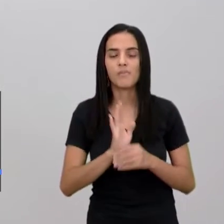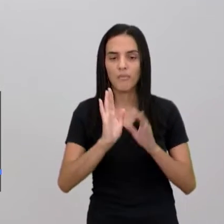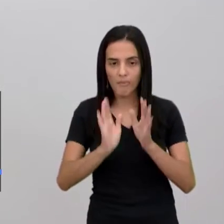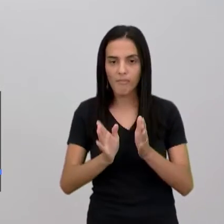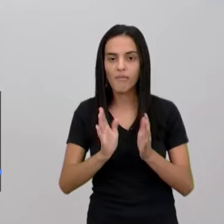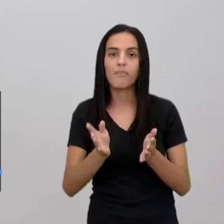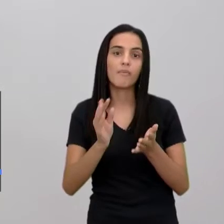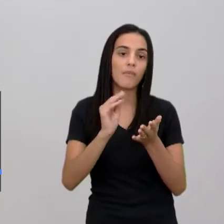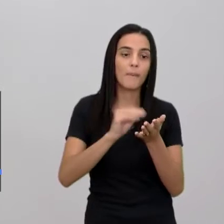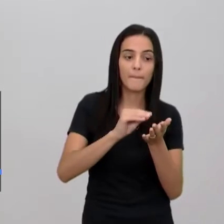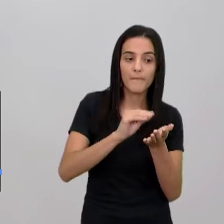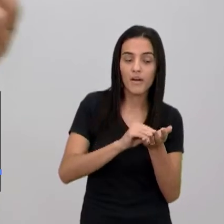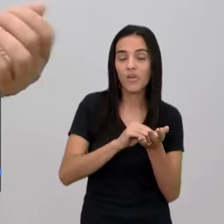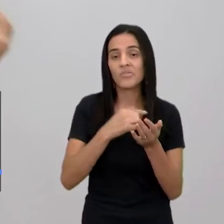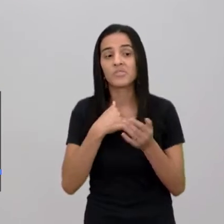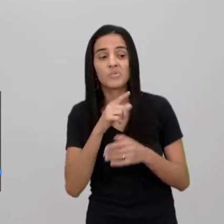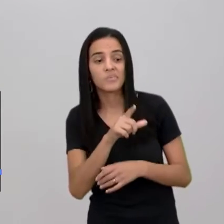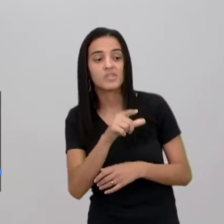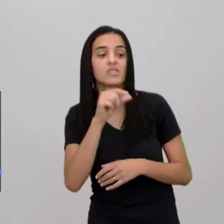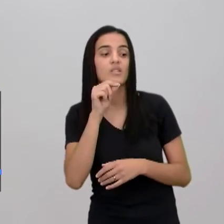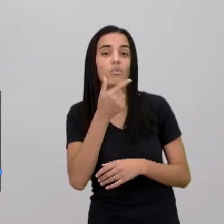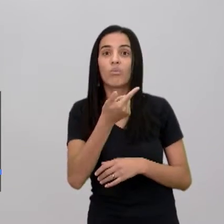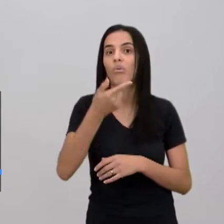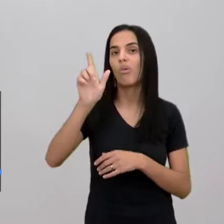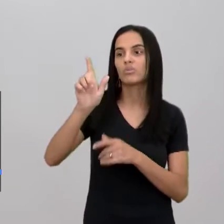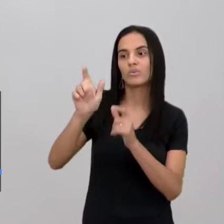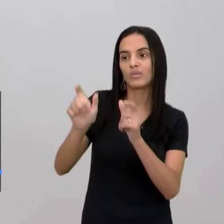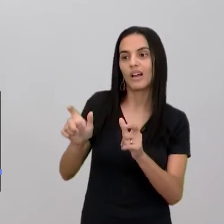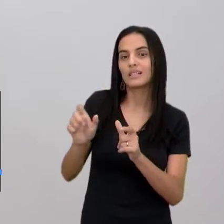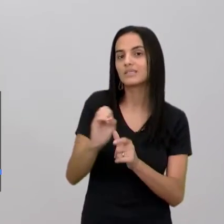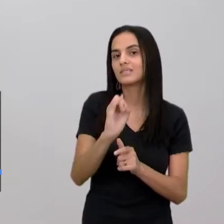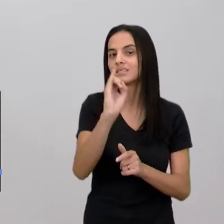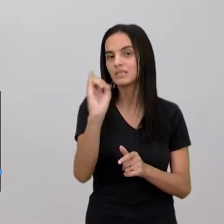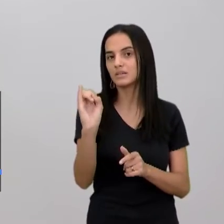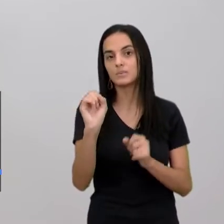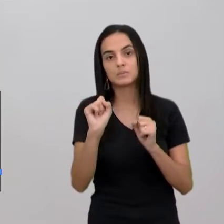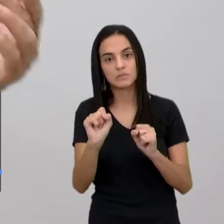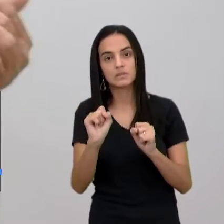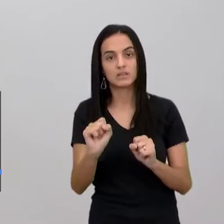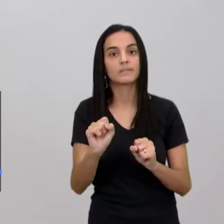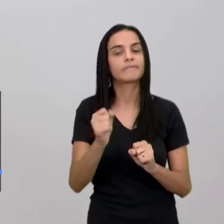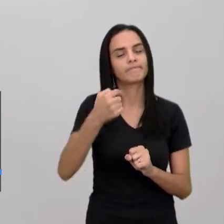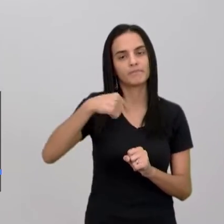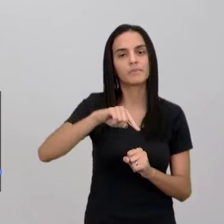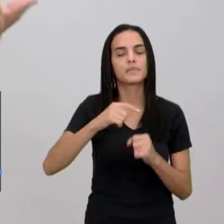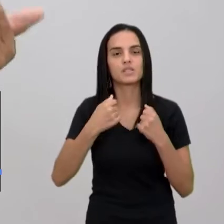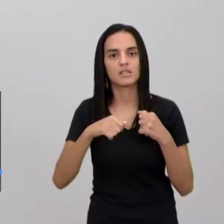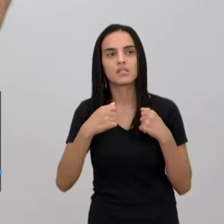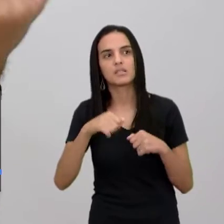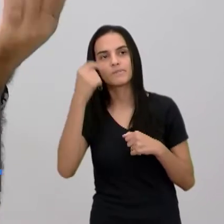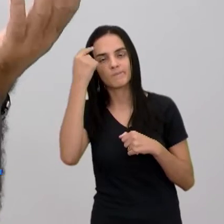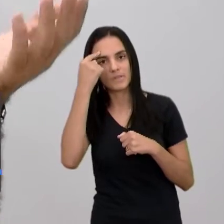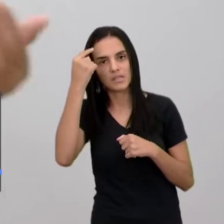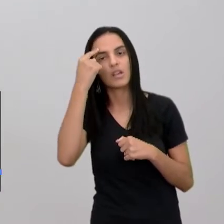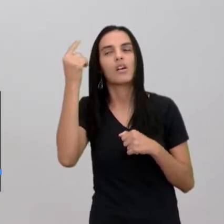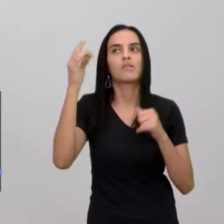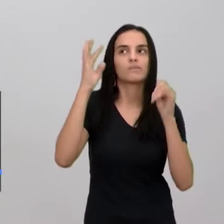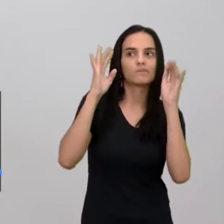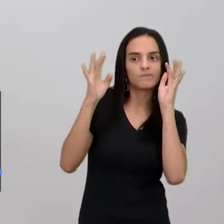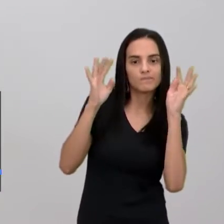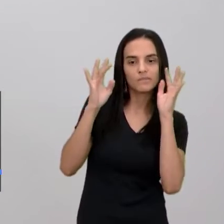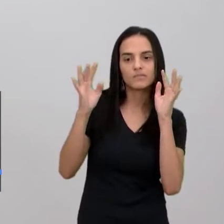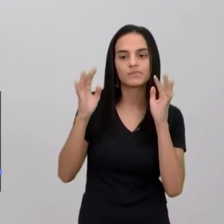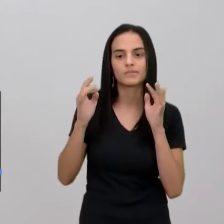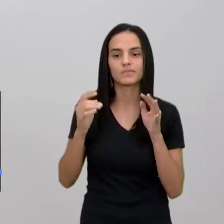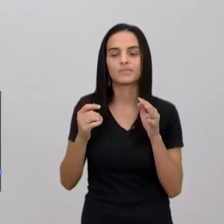por falta de uma opção em outro local, se pudessem. Então, é algo que deve ser pensado, é algo que deve ser refletido,